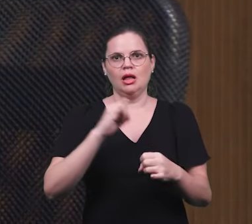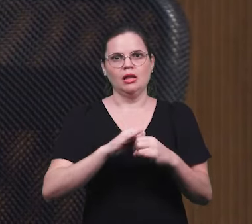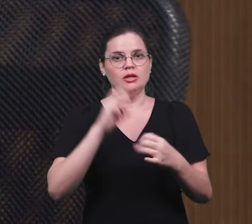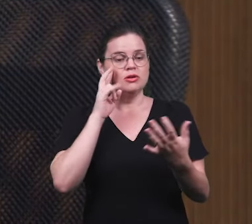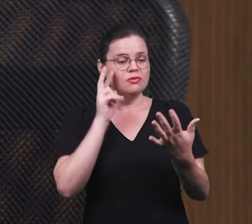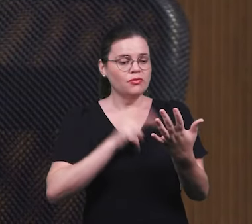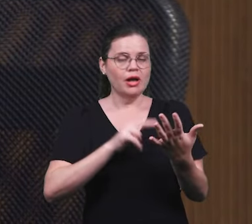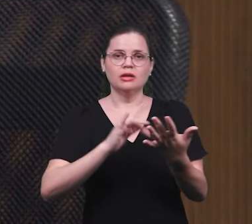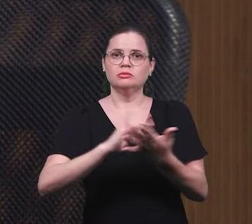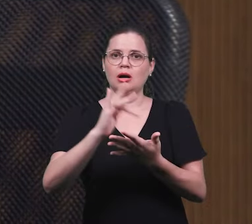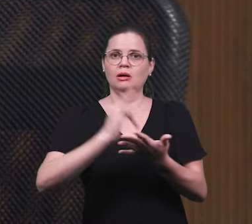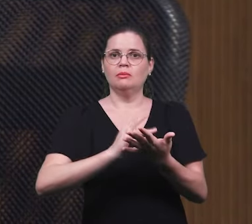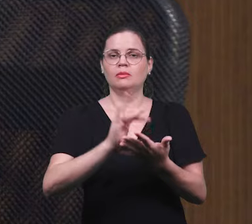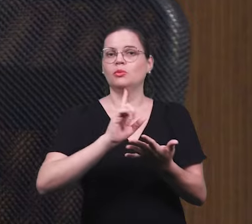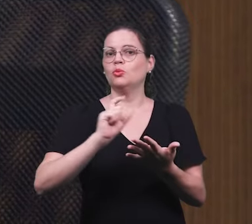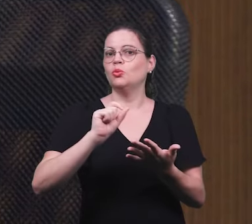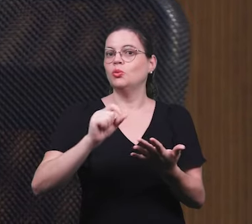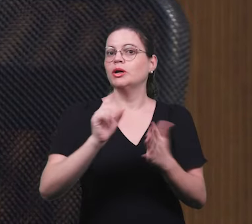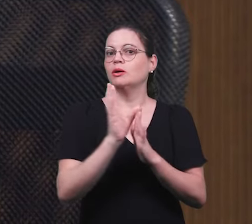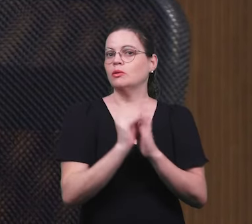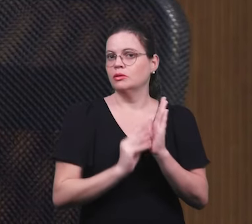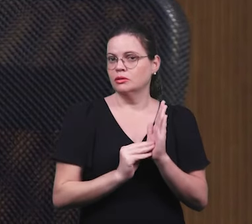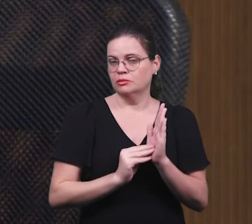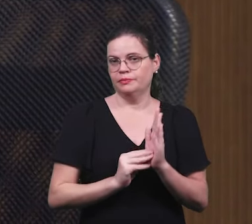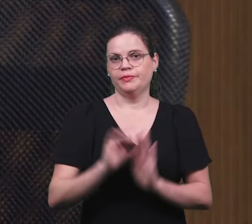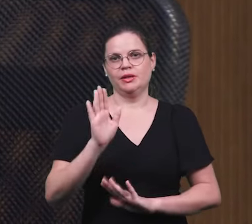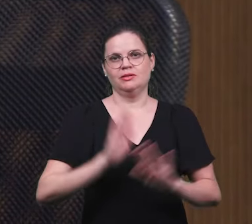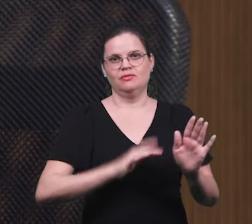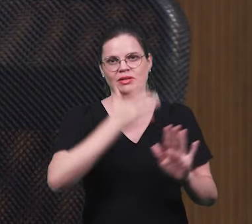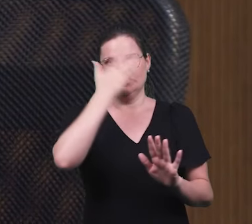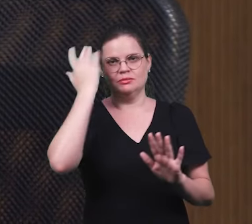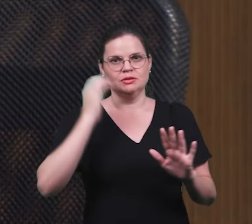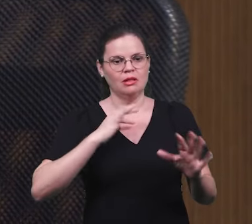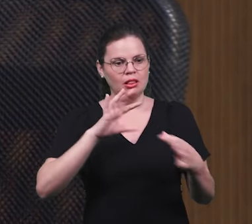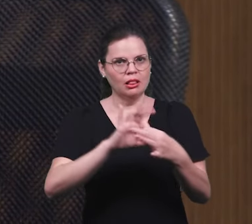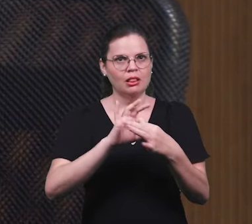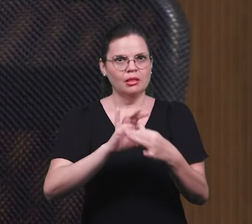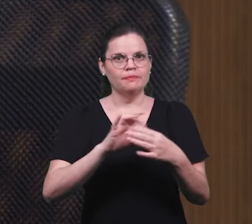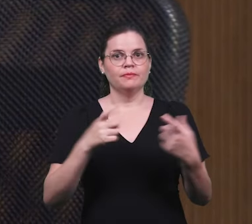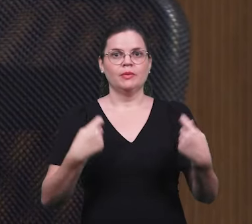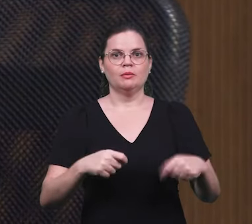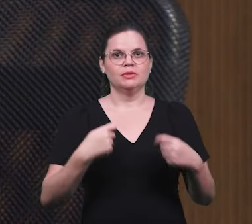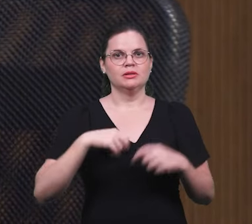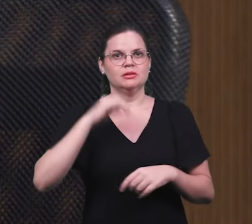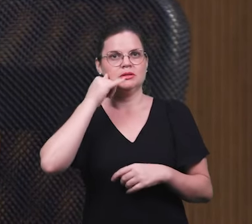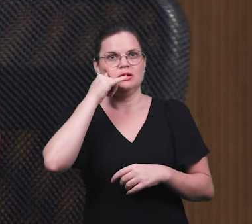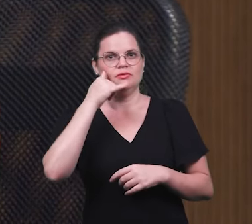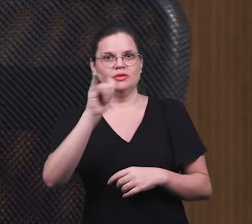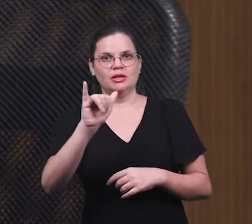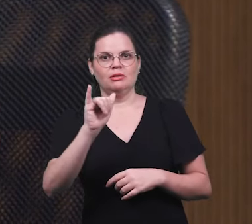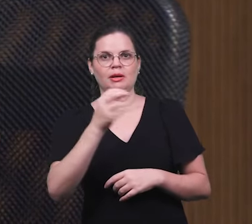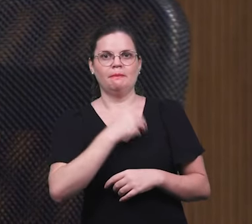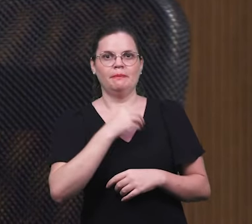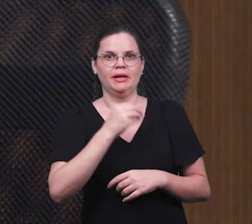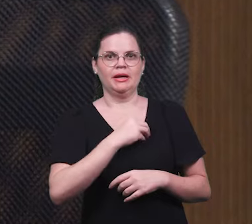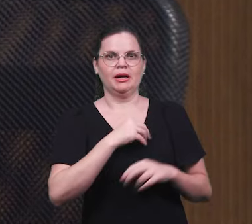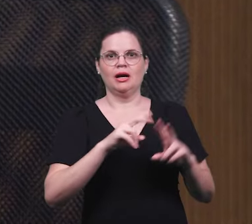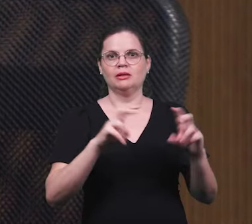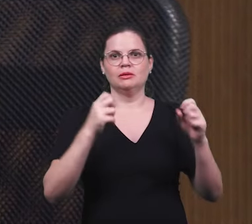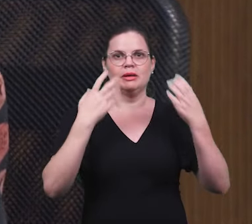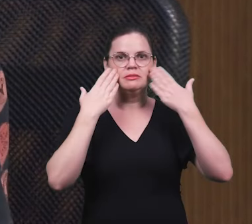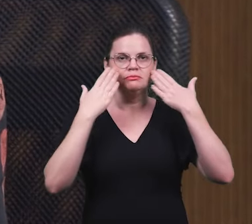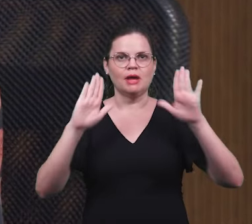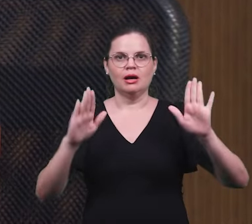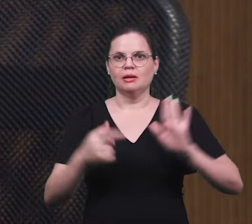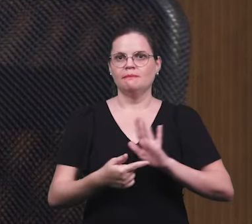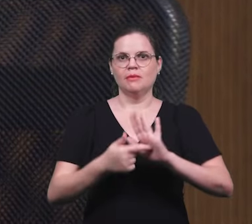consumo. E, às vezes, as pessoas ficam atreladas, assim, eu tenho que evitar aquilo que é o pecado explícito,